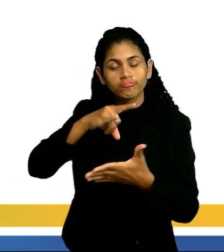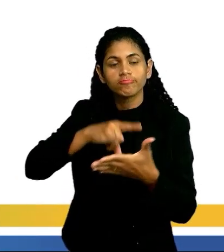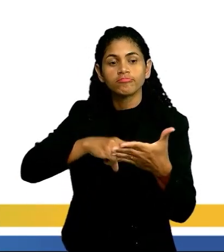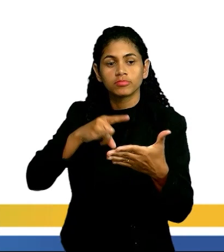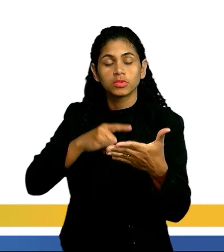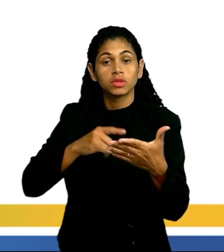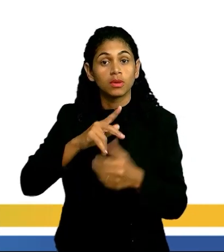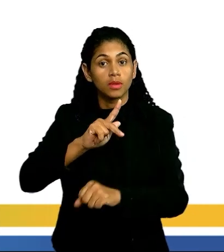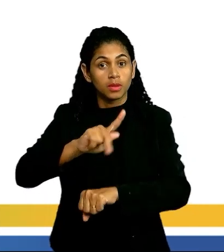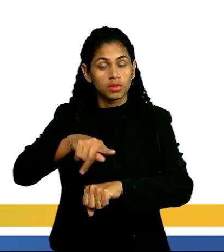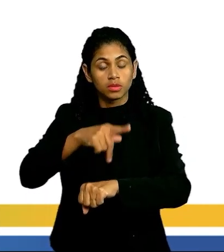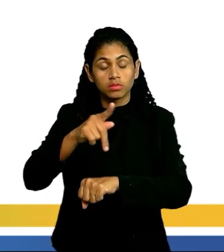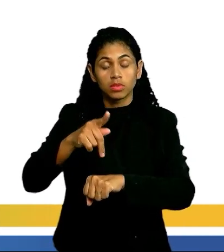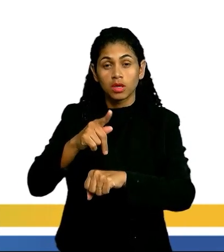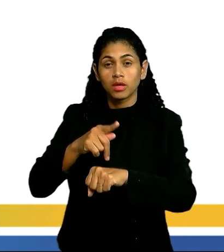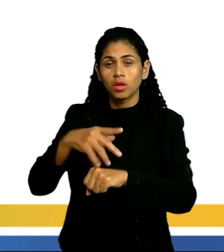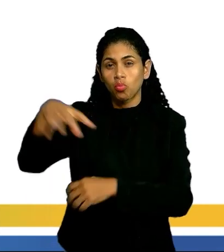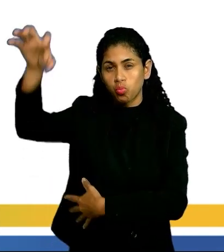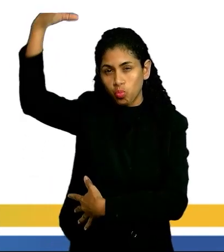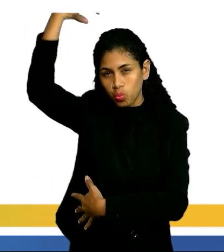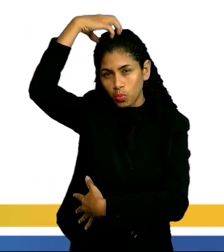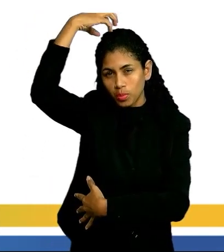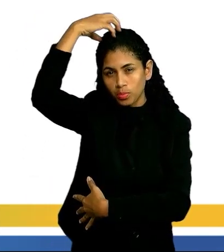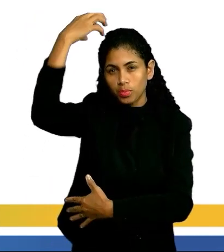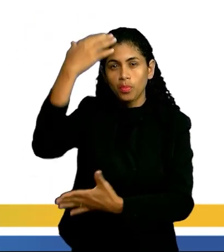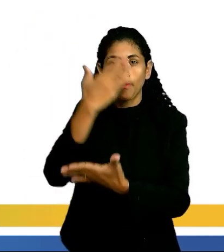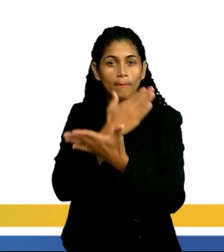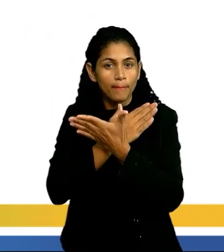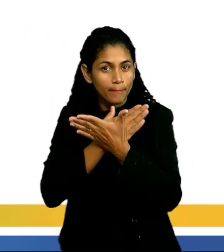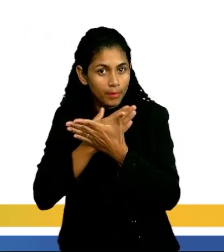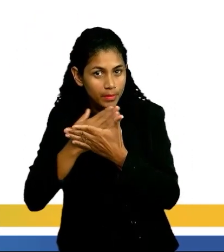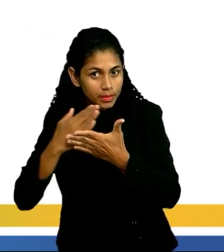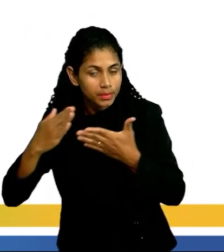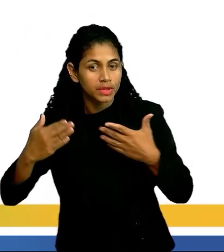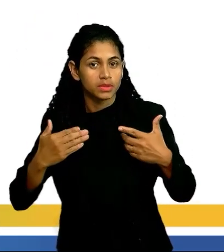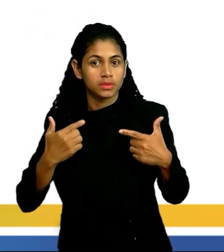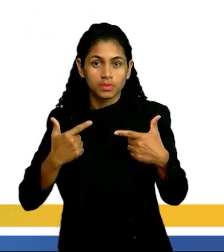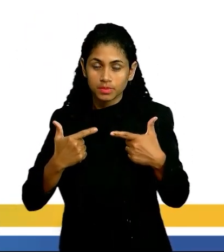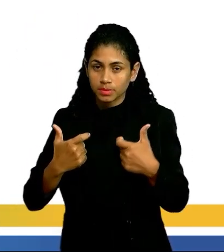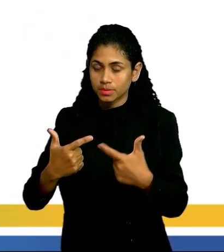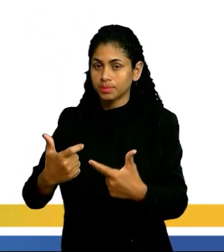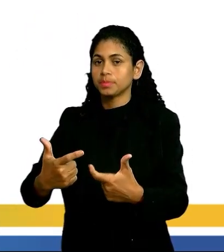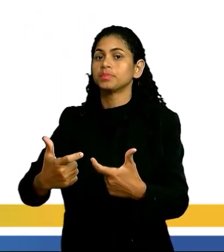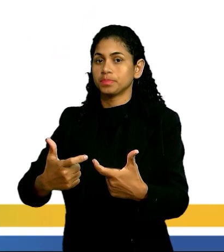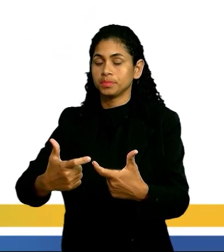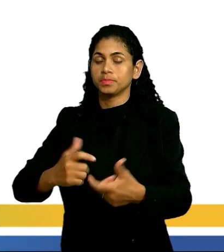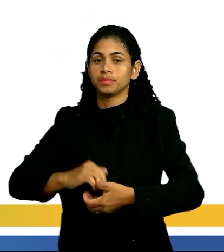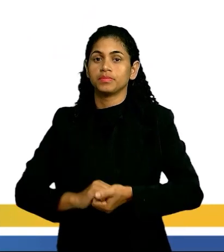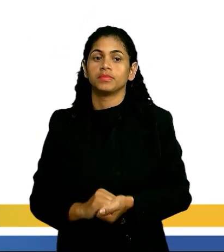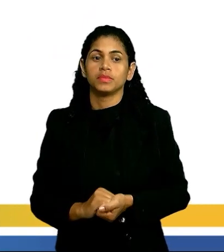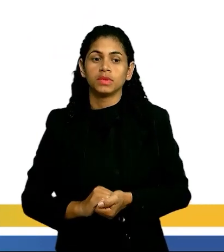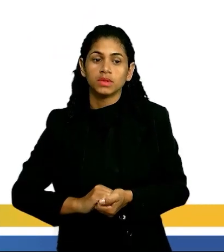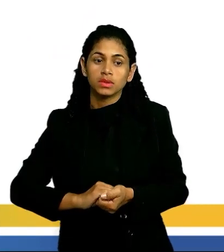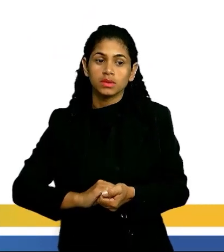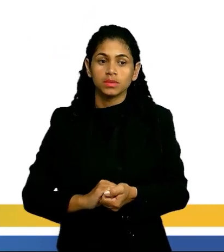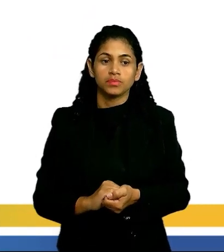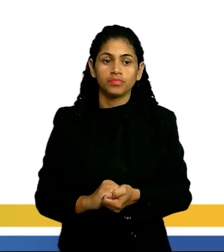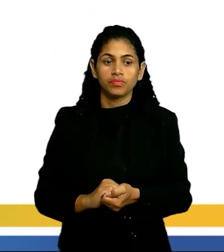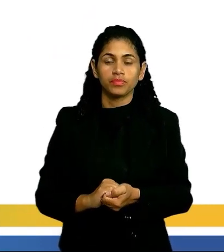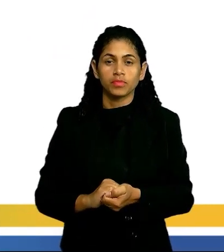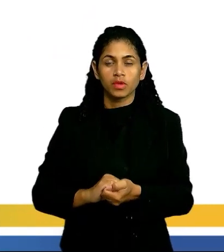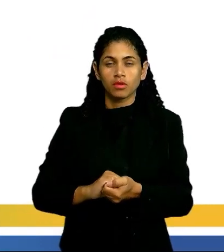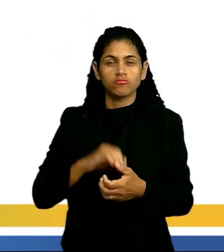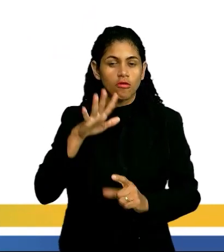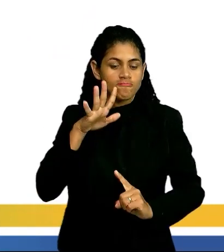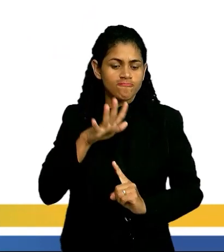culpado pelo começo da guerra, que é a Alemanha. Então, a humilhação trazida pelo Tratado de Versalhes vai gerar